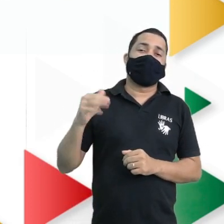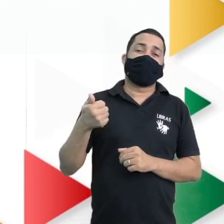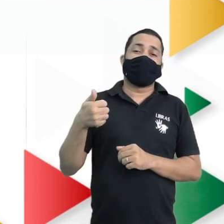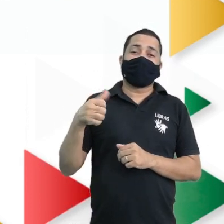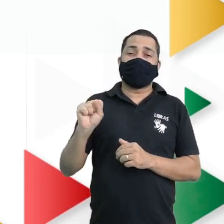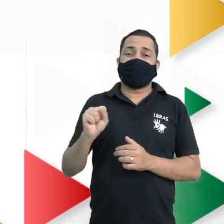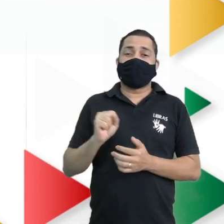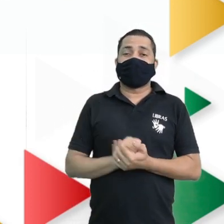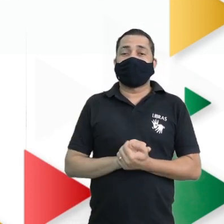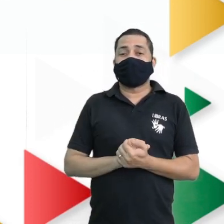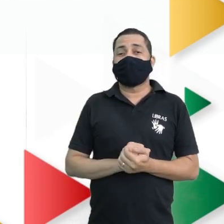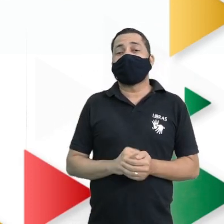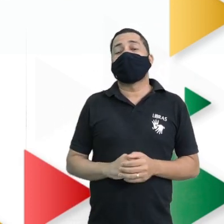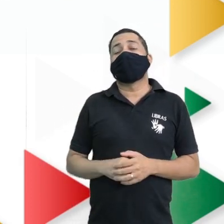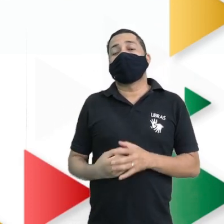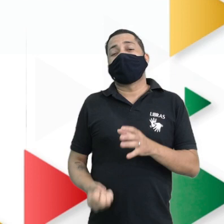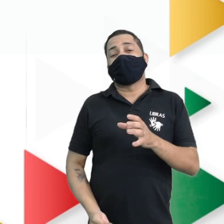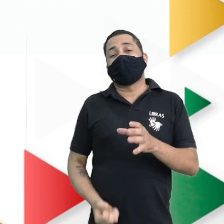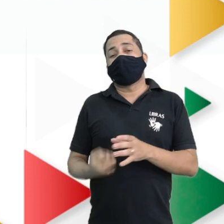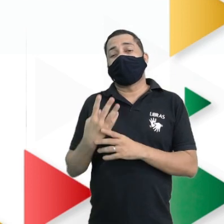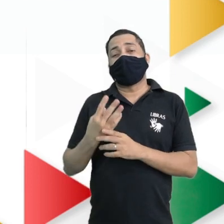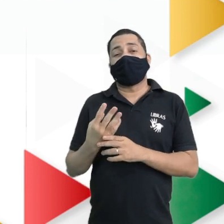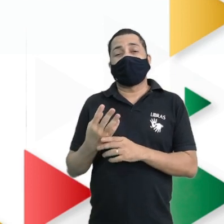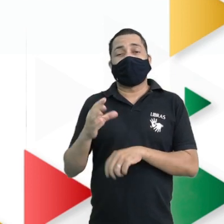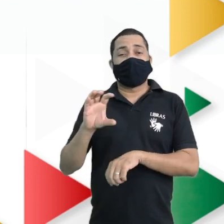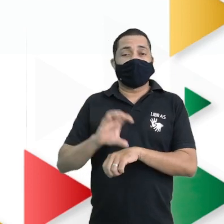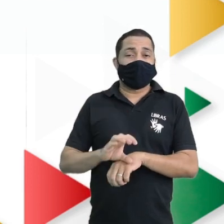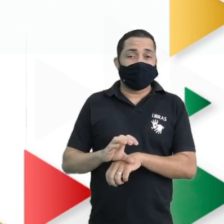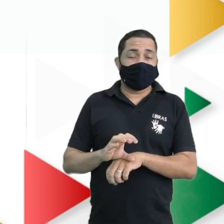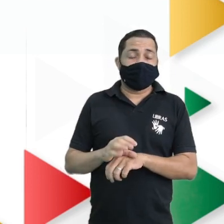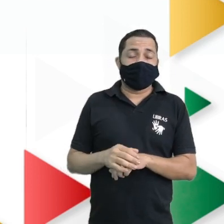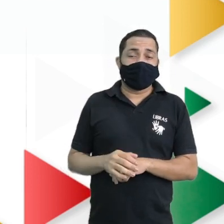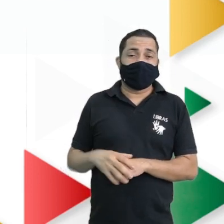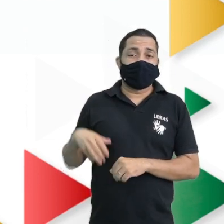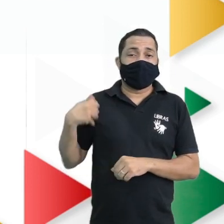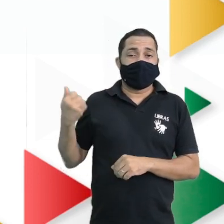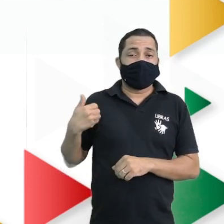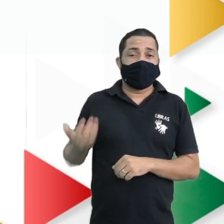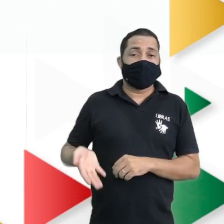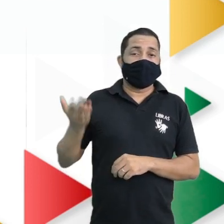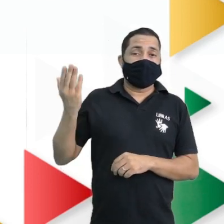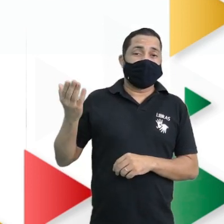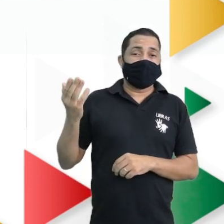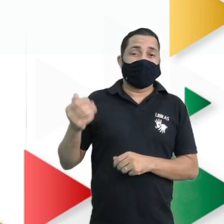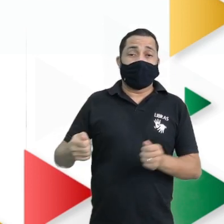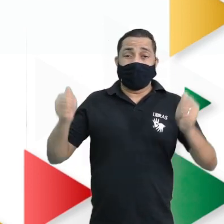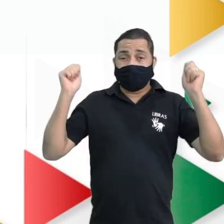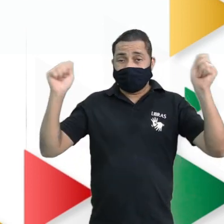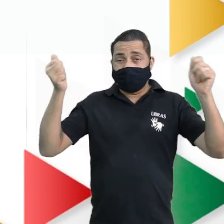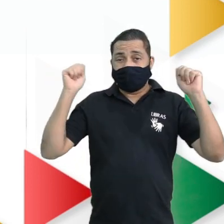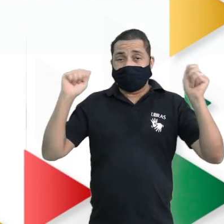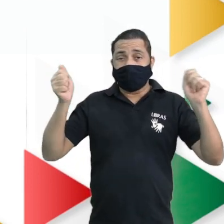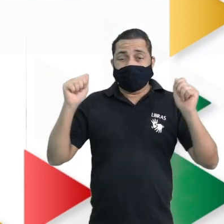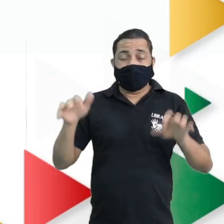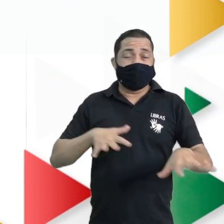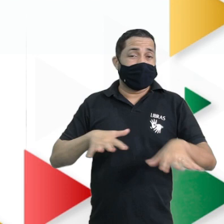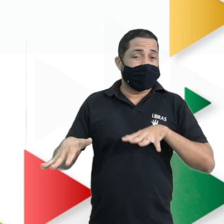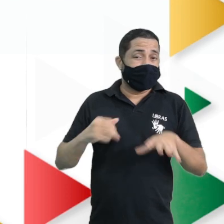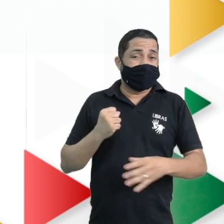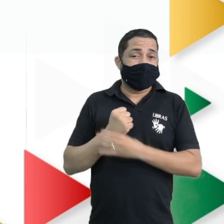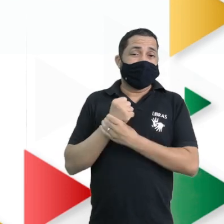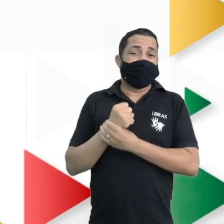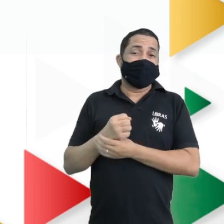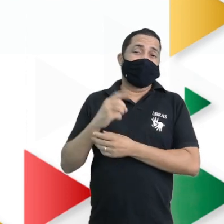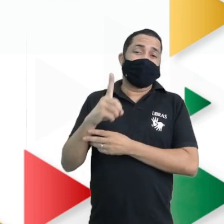anos. Foi fundado um clube da maioridade que assinou a campanha da maioridade. Um movimento que defendia a ideia que